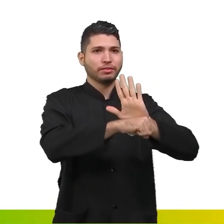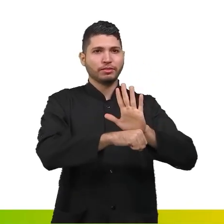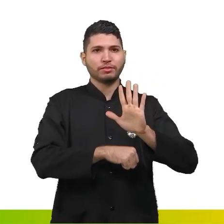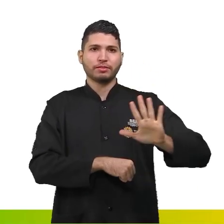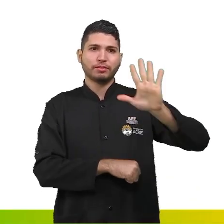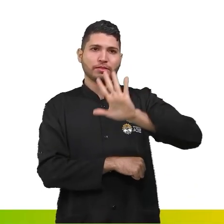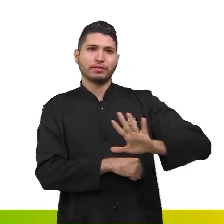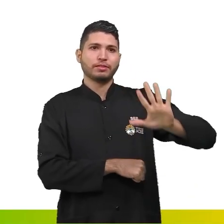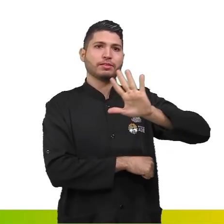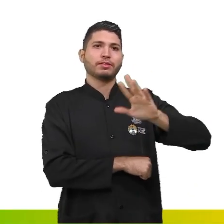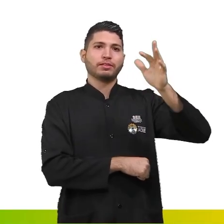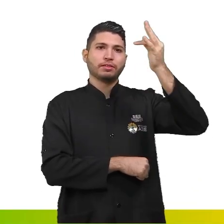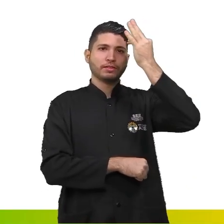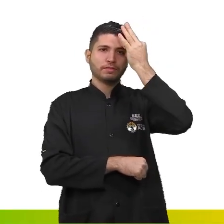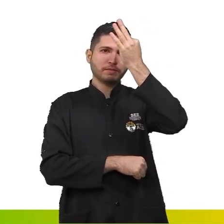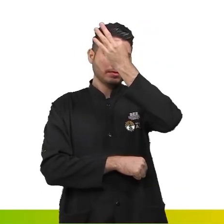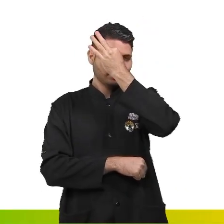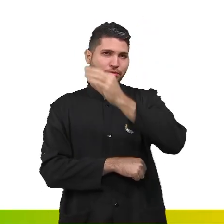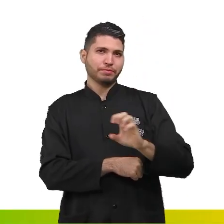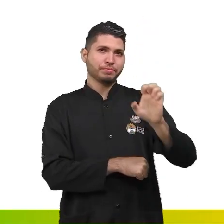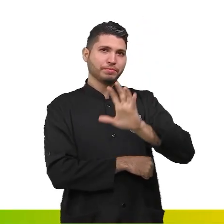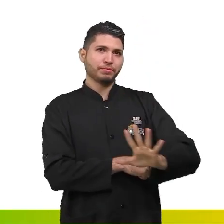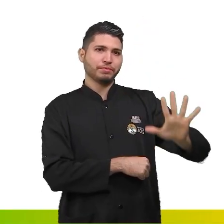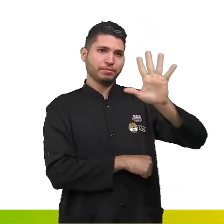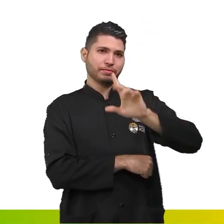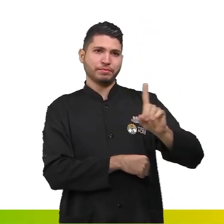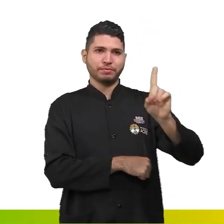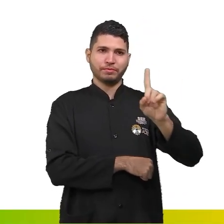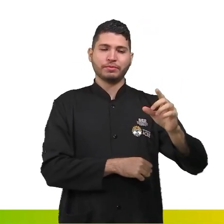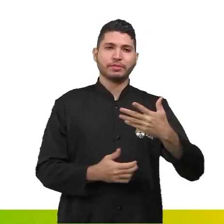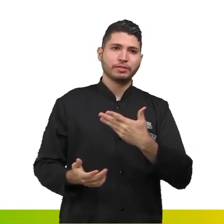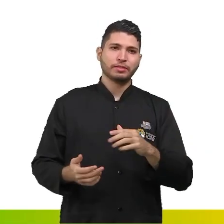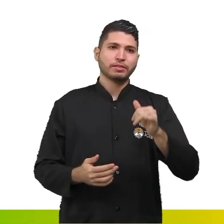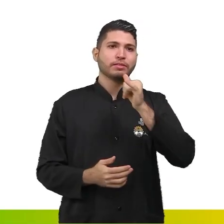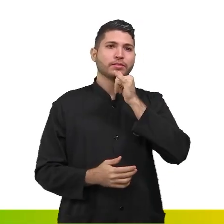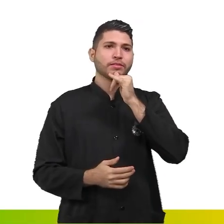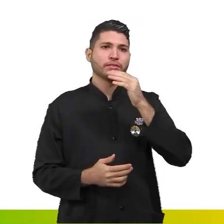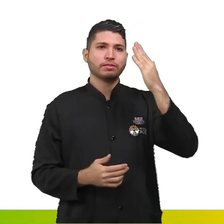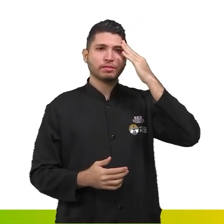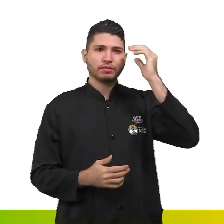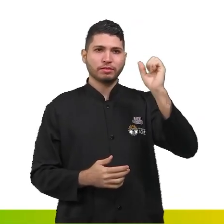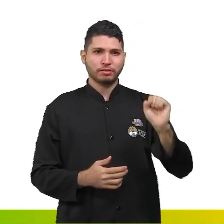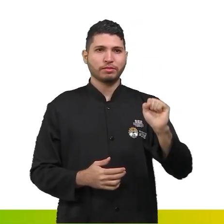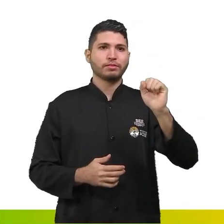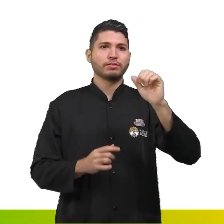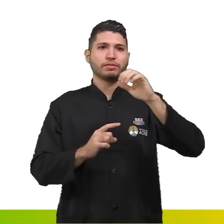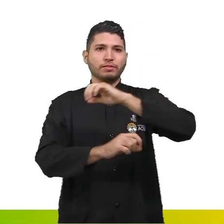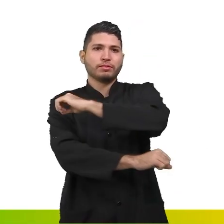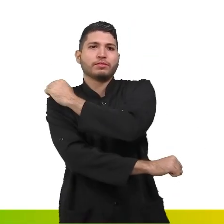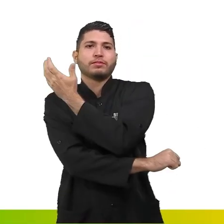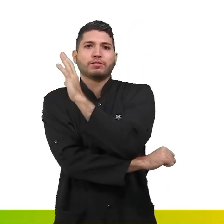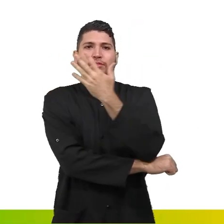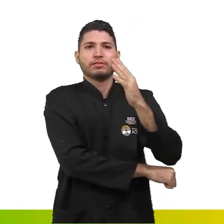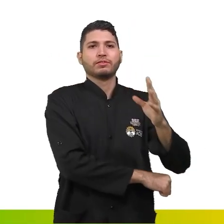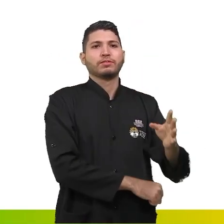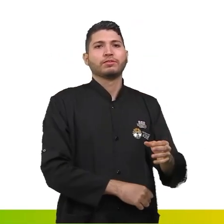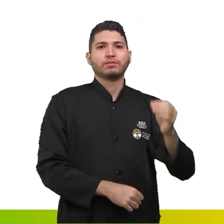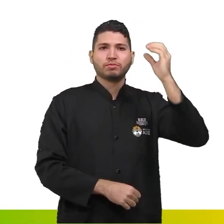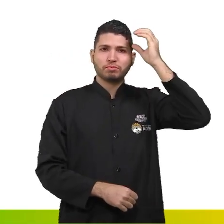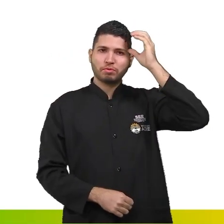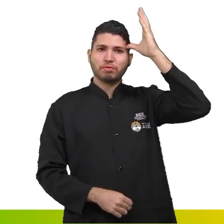não europeia. Então, por exemplo, sabedoria ambiental, conhecimento profundo da natureza,